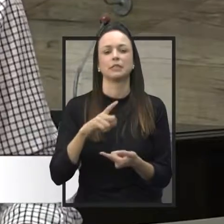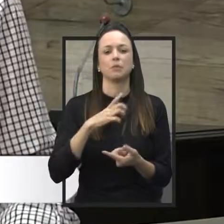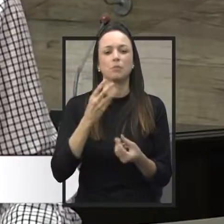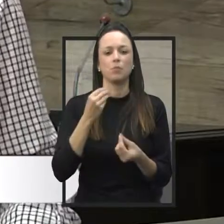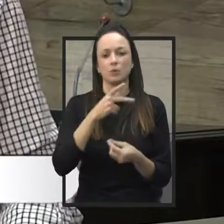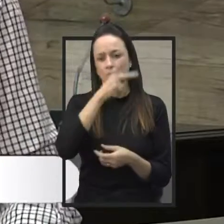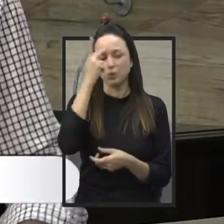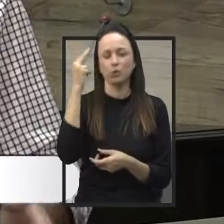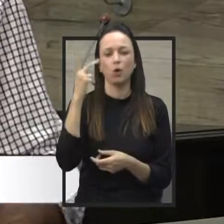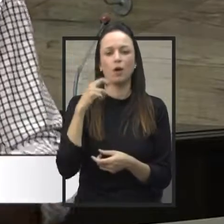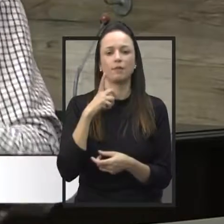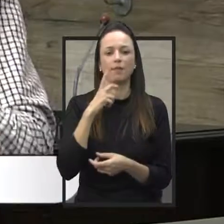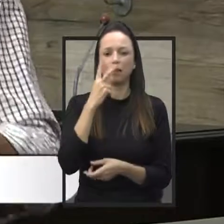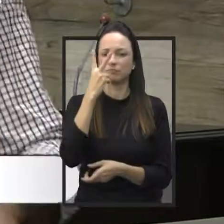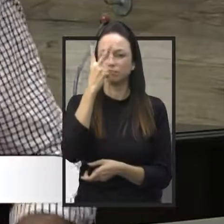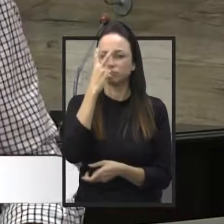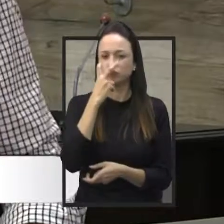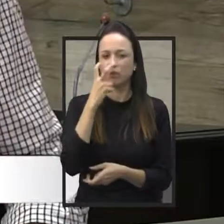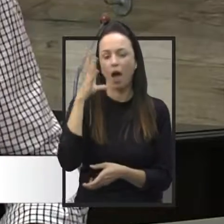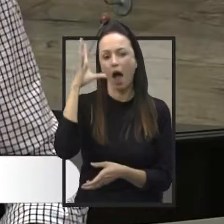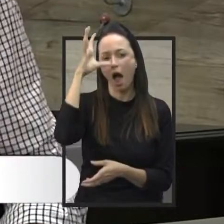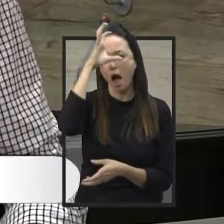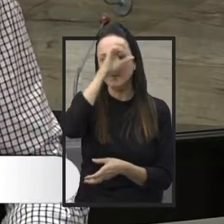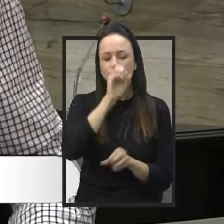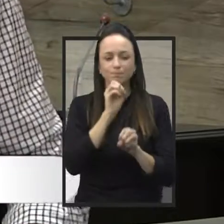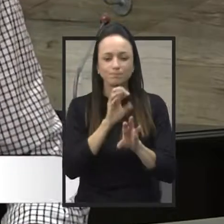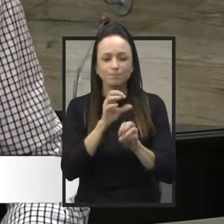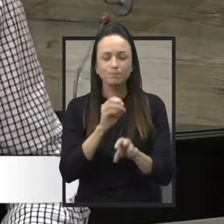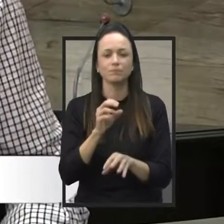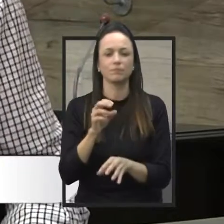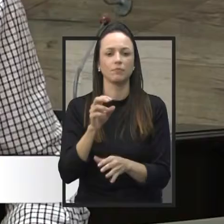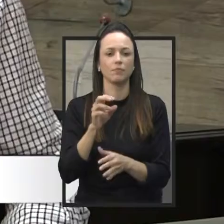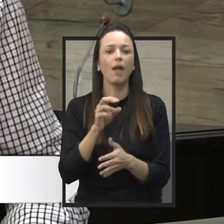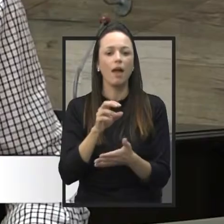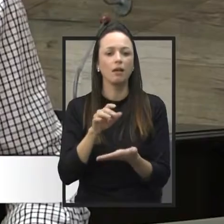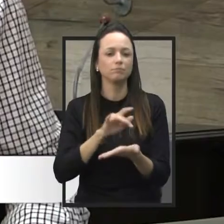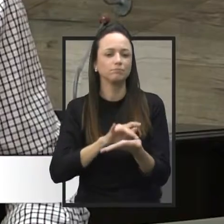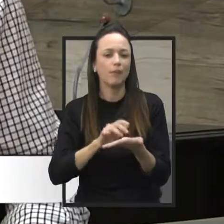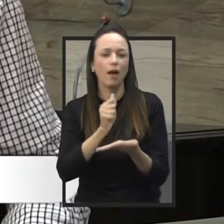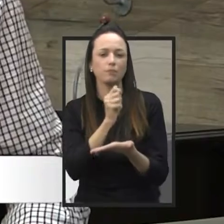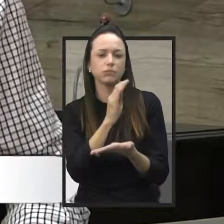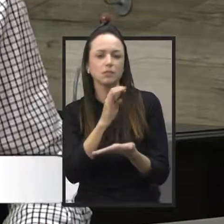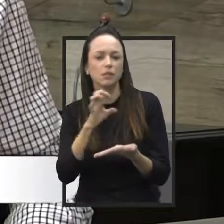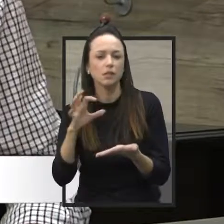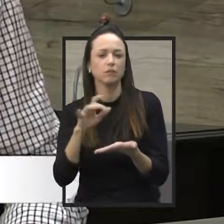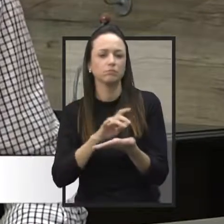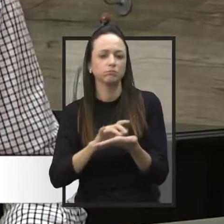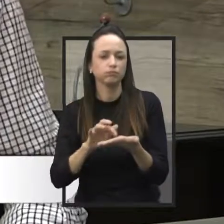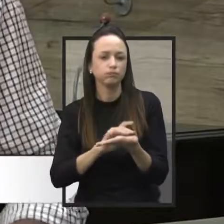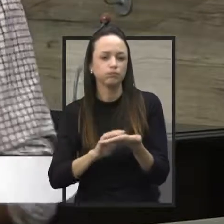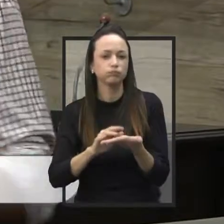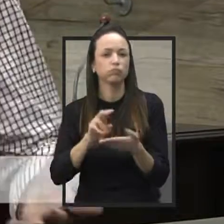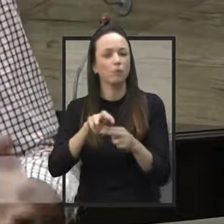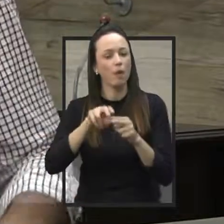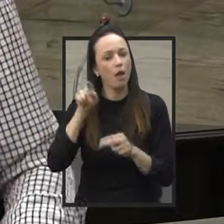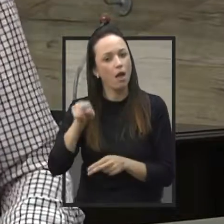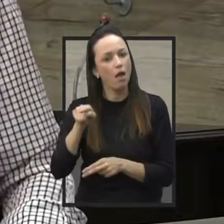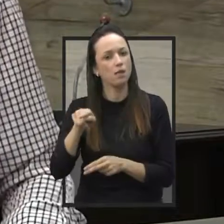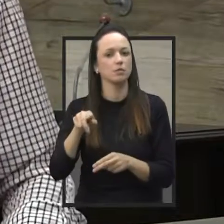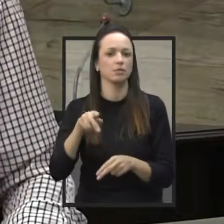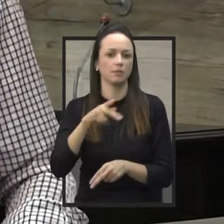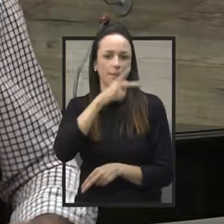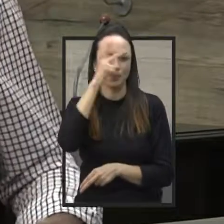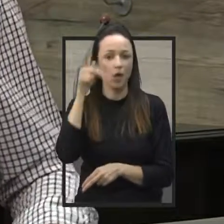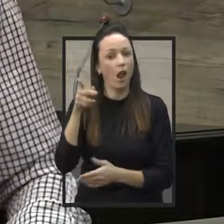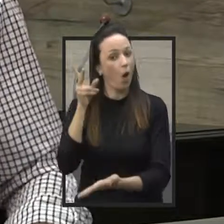deficientes visuais, aprenderam, foram alfabetizados em braille por essas pessoas, e elas continuam